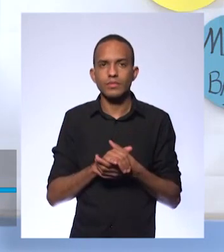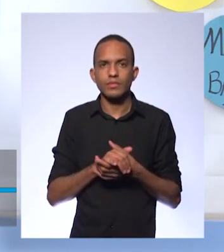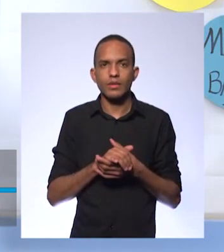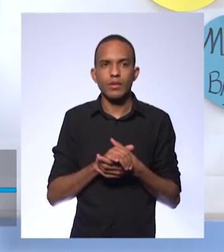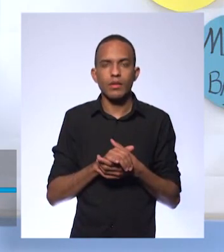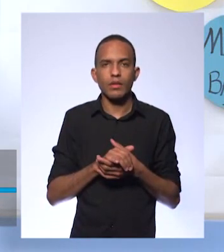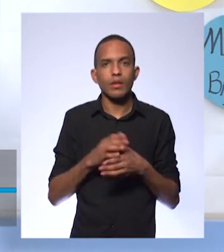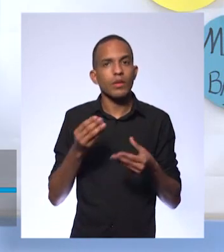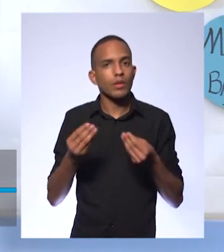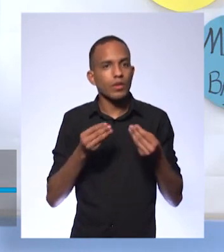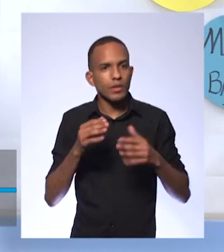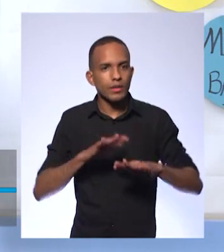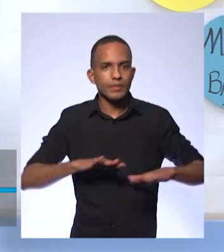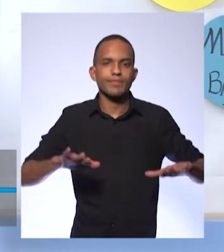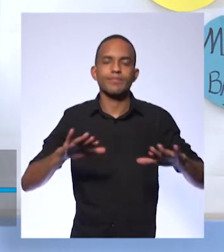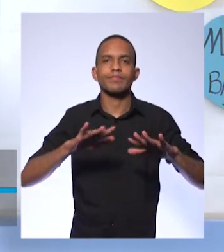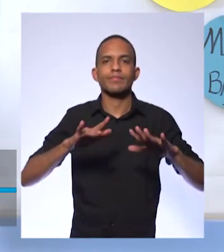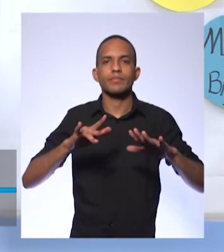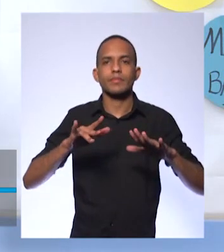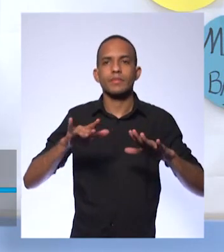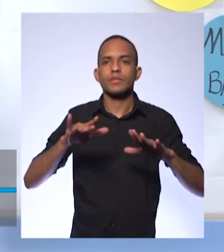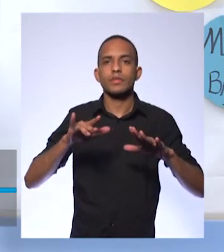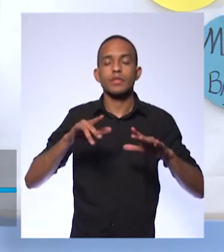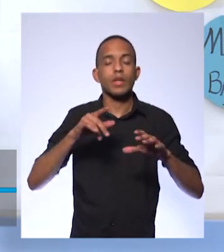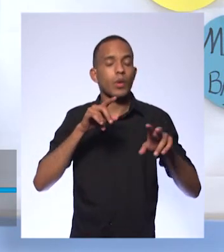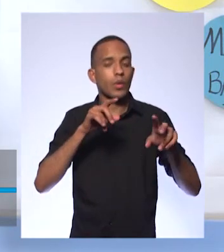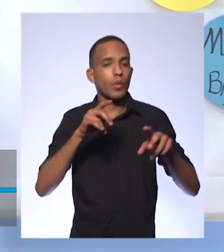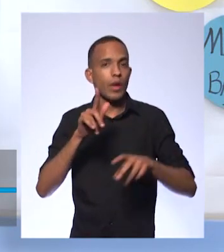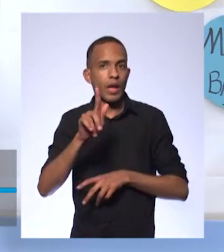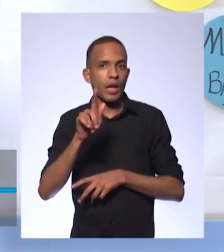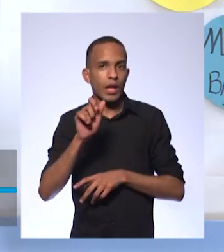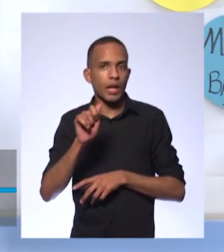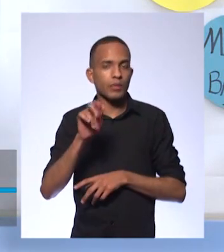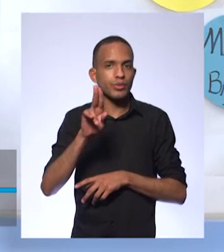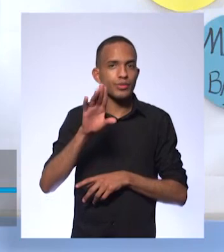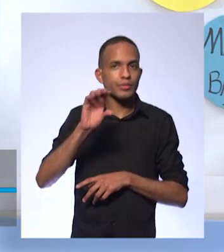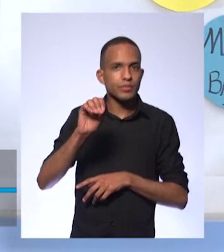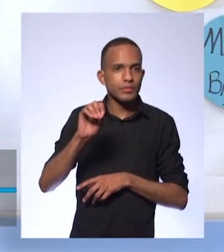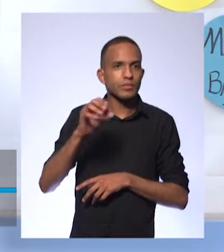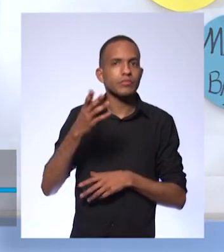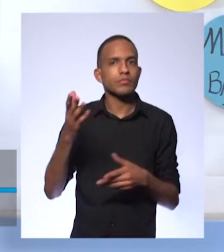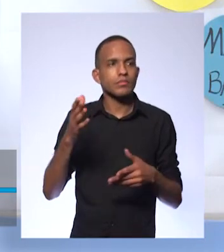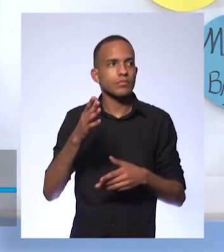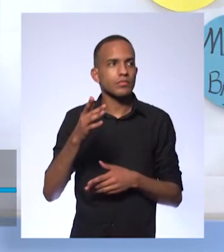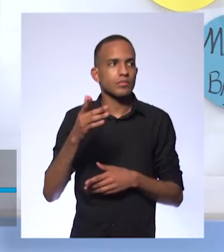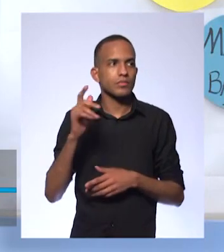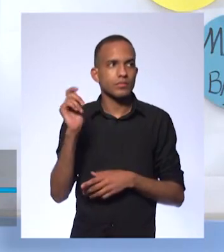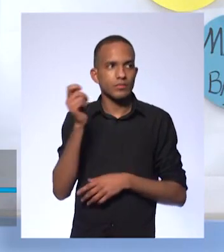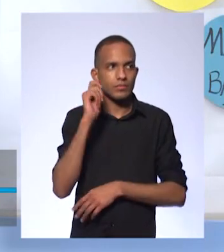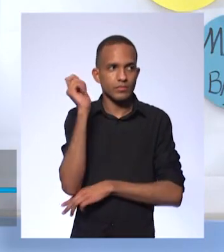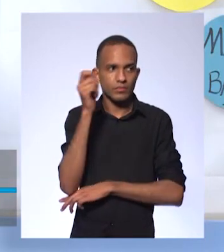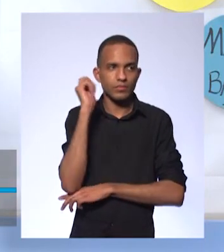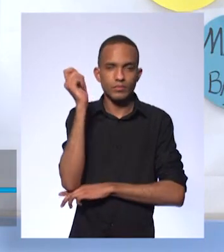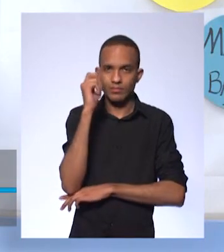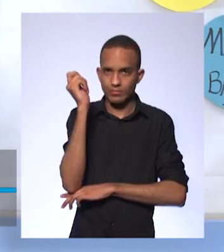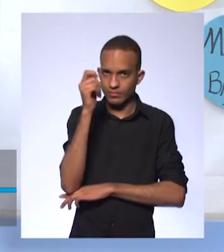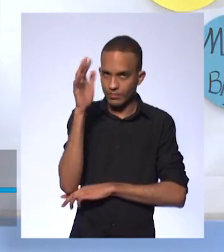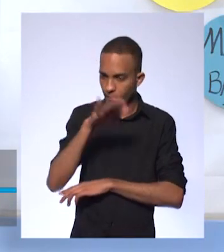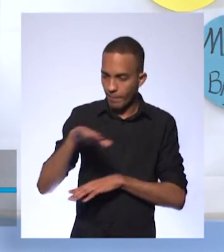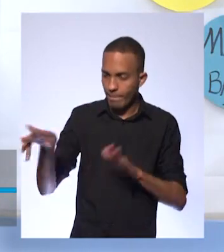dos estancieiros gaúchos, então é o produto mais importante ali da economia gaúcha,